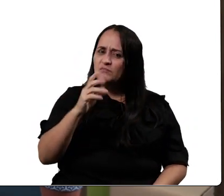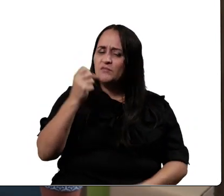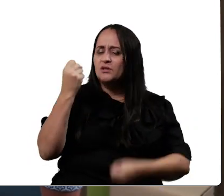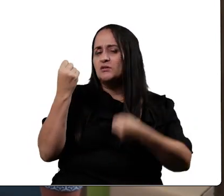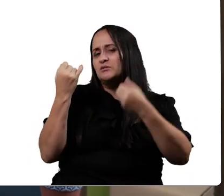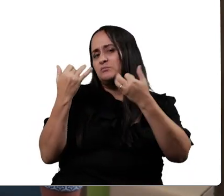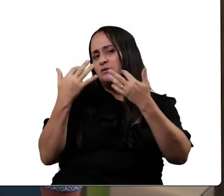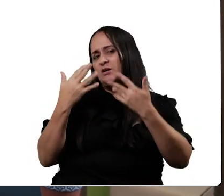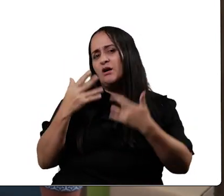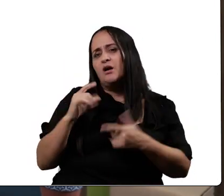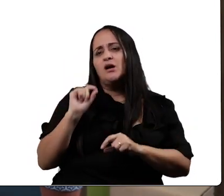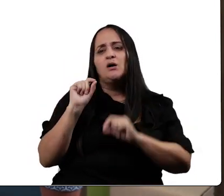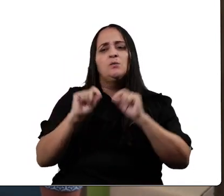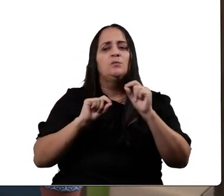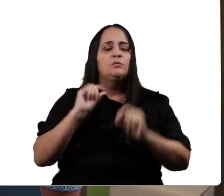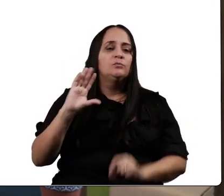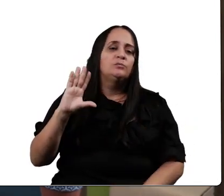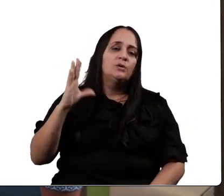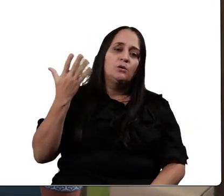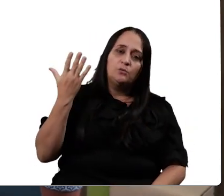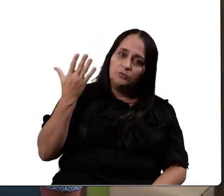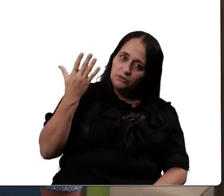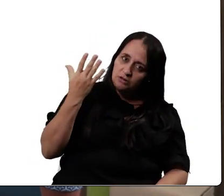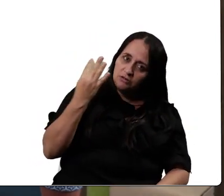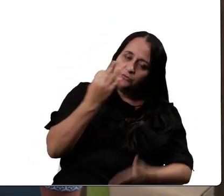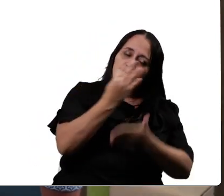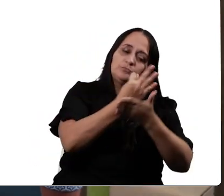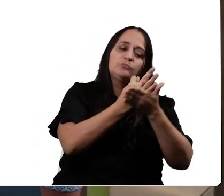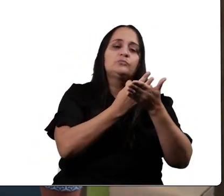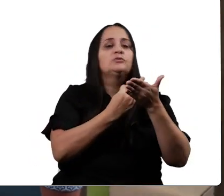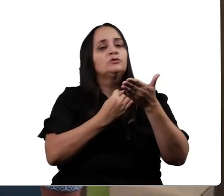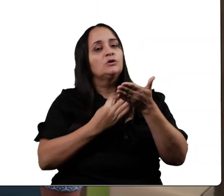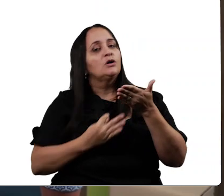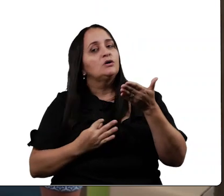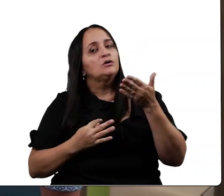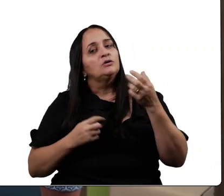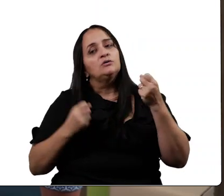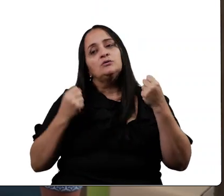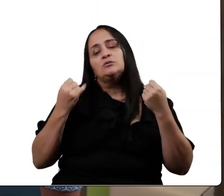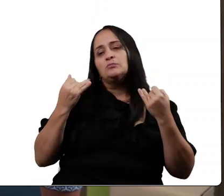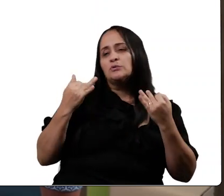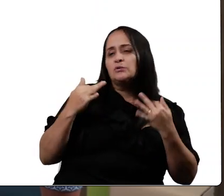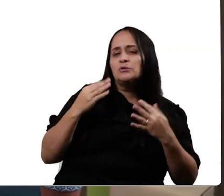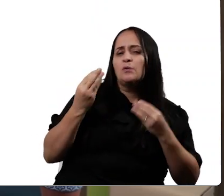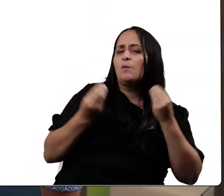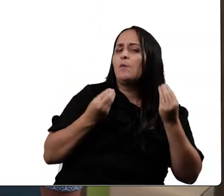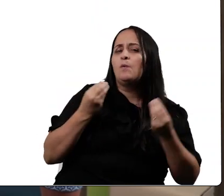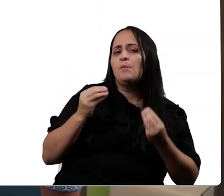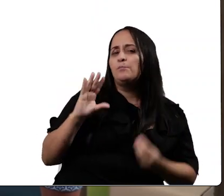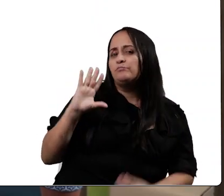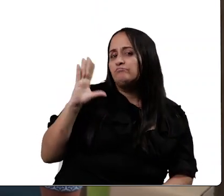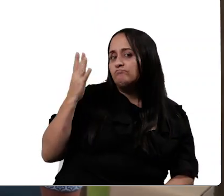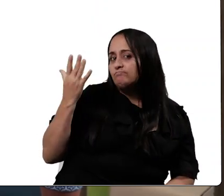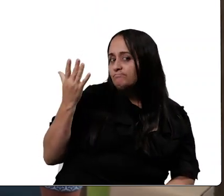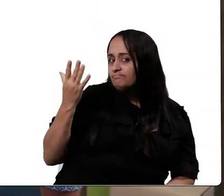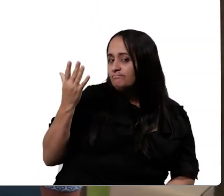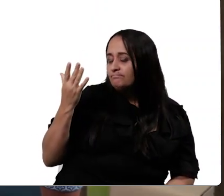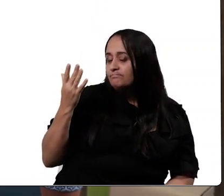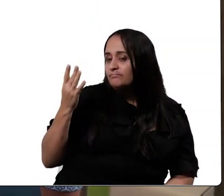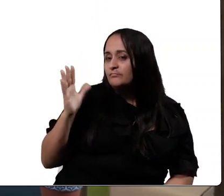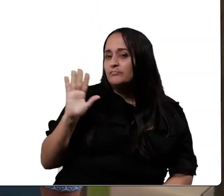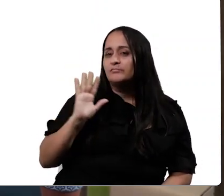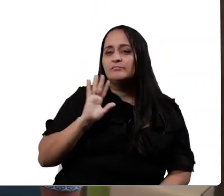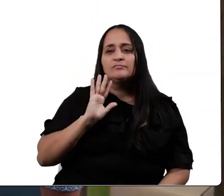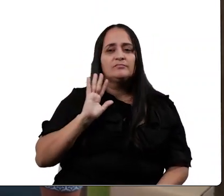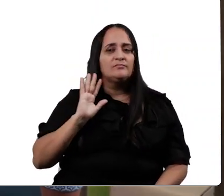fato. Ou seja, ele descrevia o fato como estava acontecendo. Mas esse texto que você